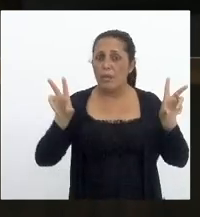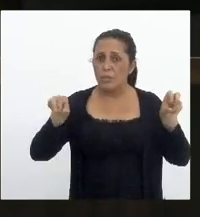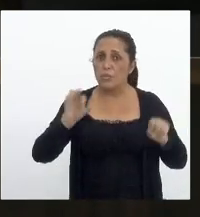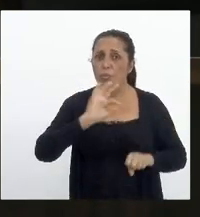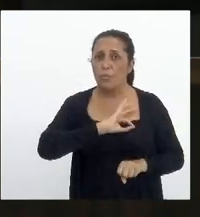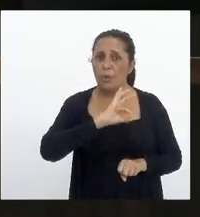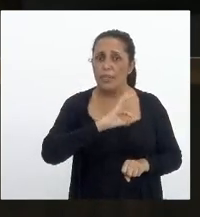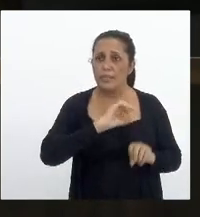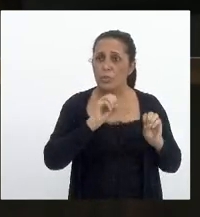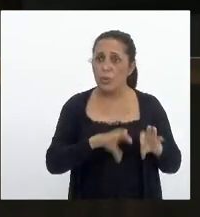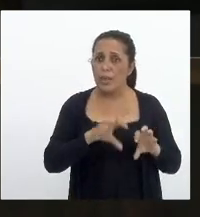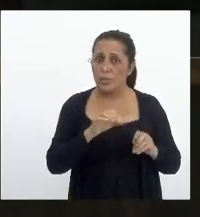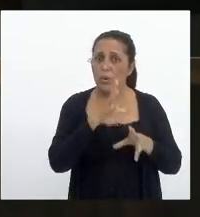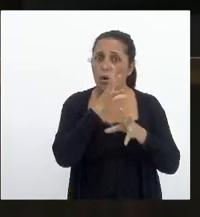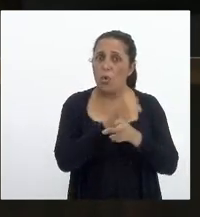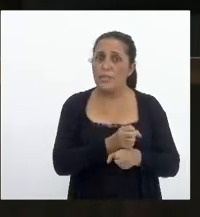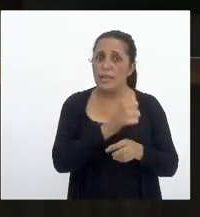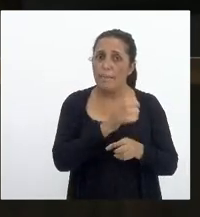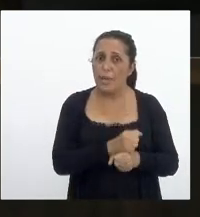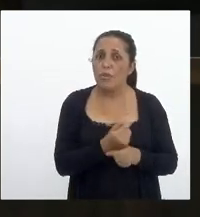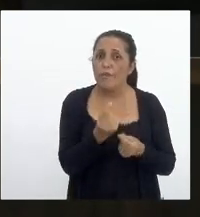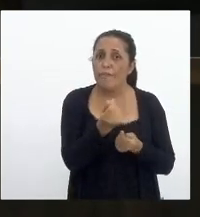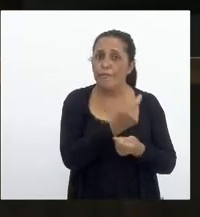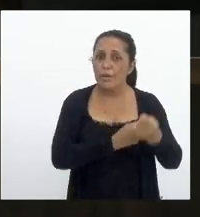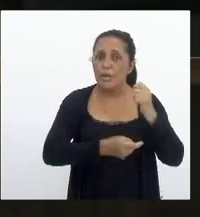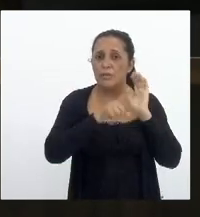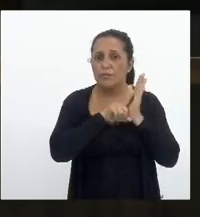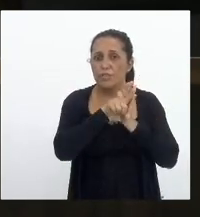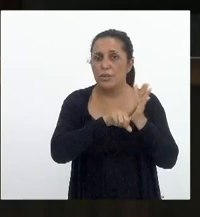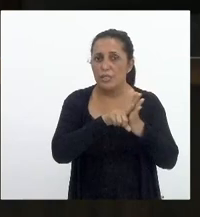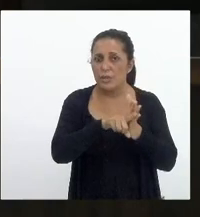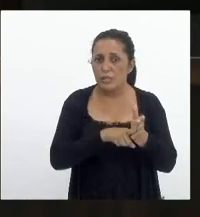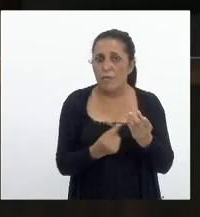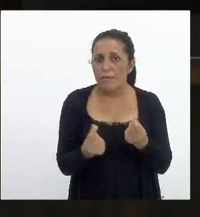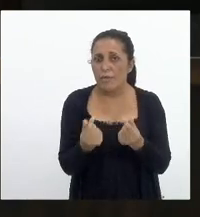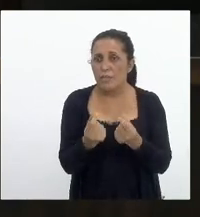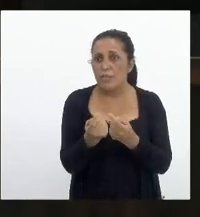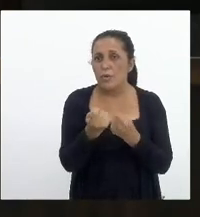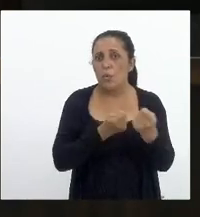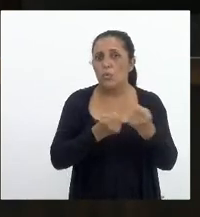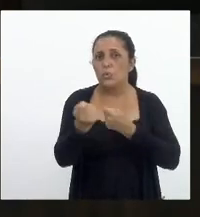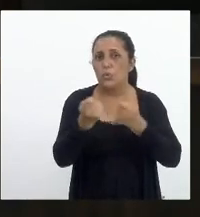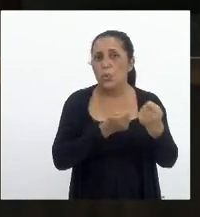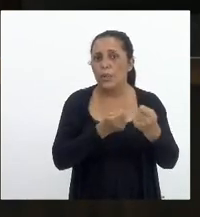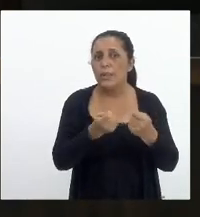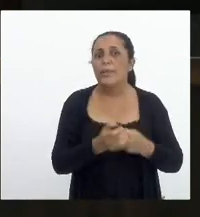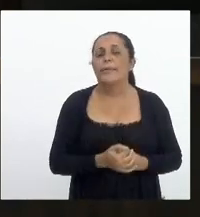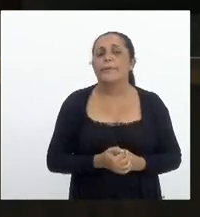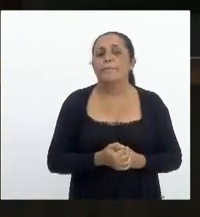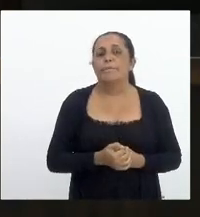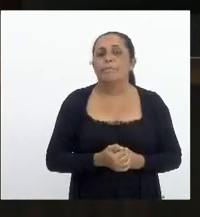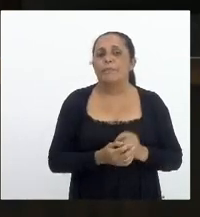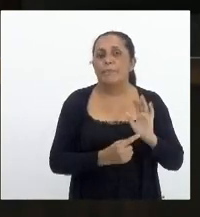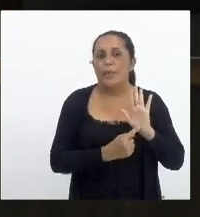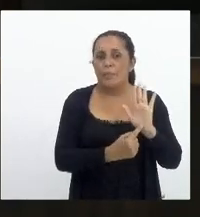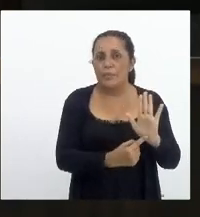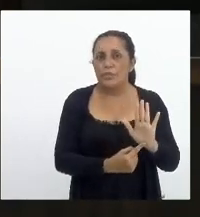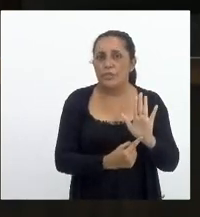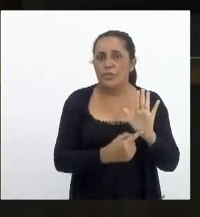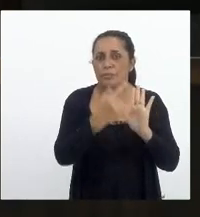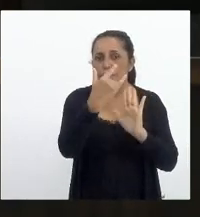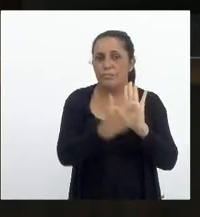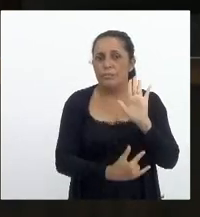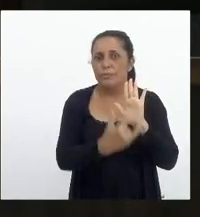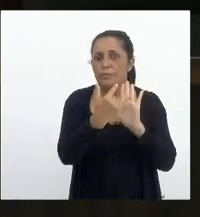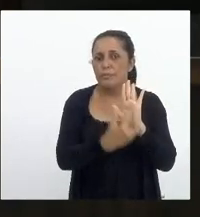educação de orçamento finanças fiscalização financeira e controle para emitir parecer pela comissão de assuntos da